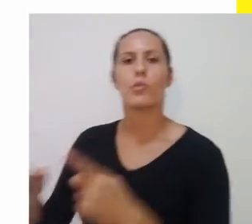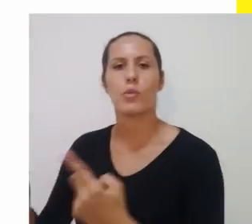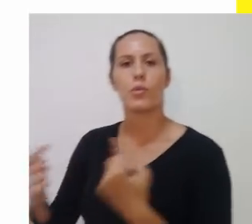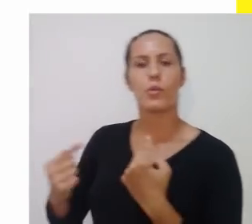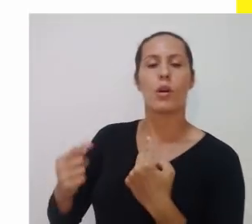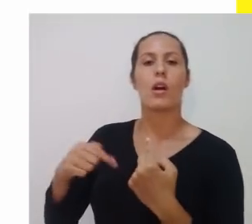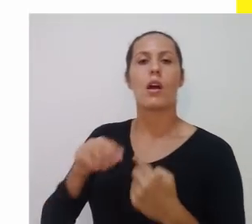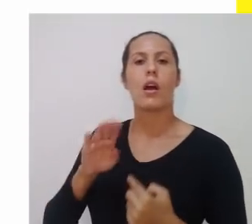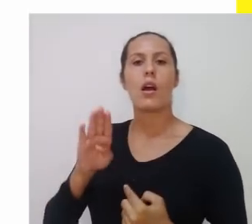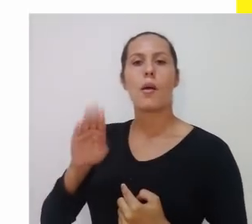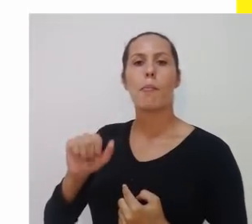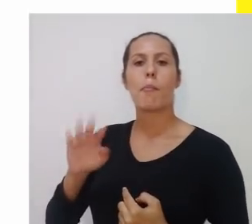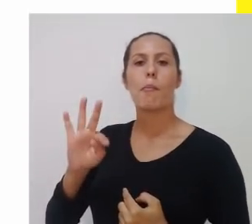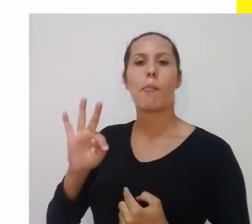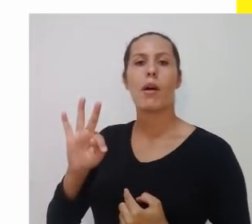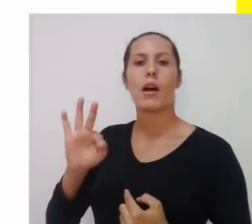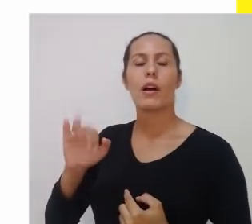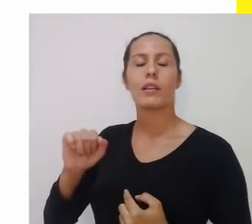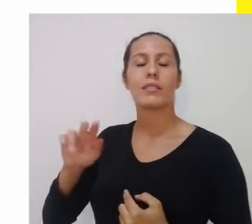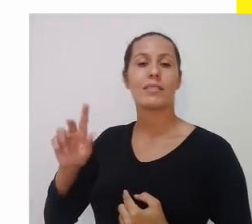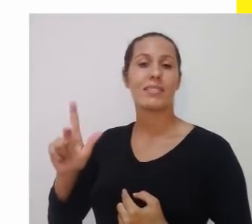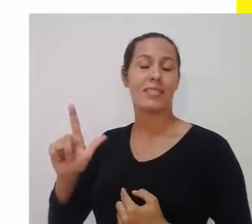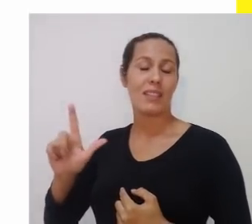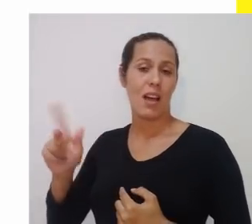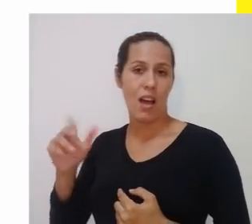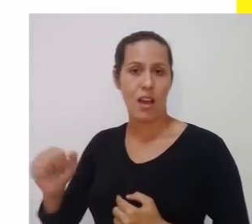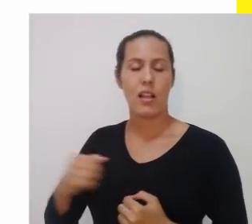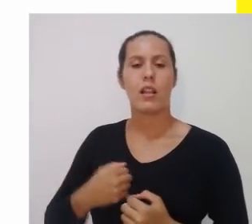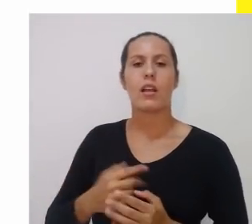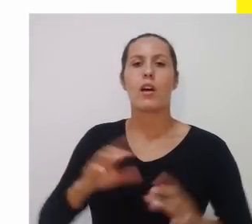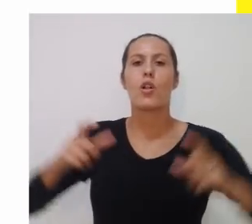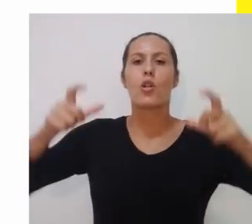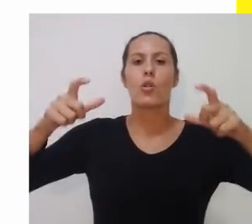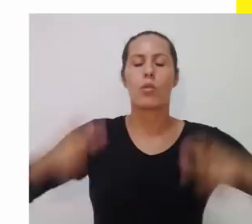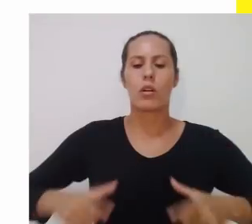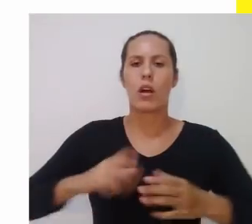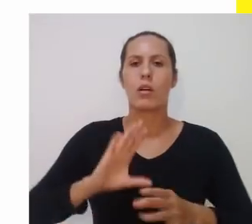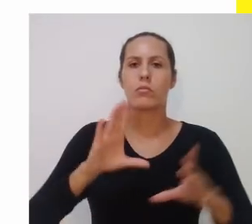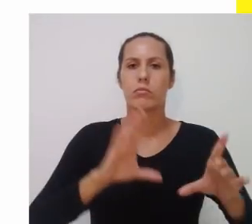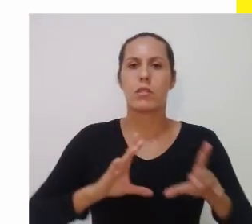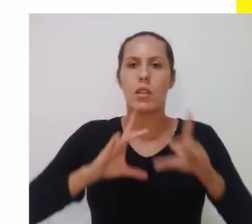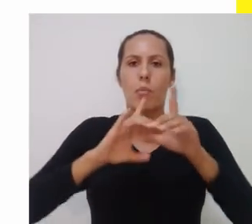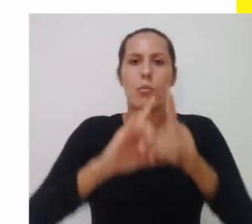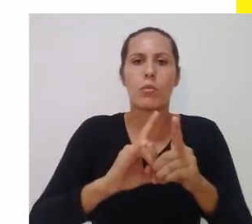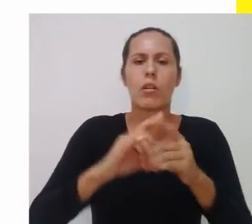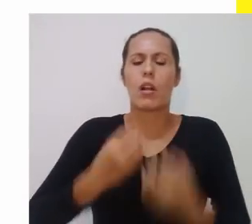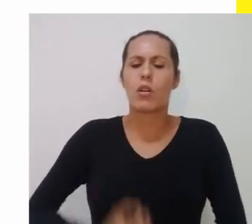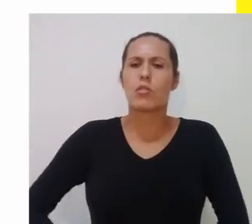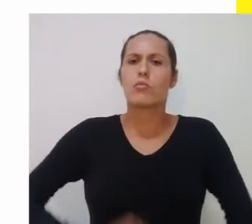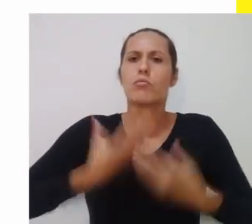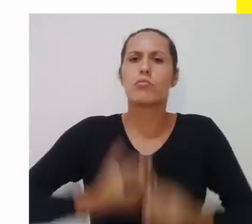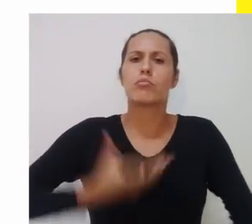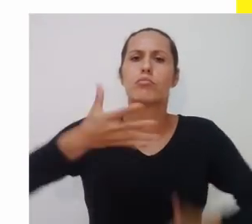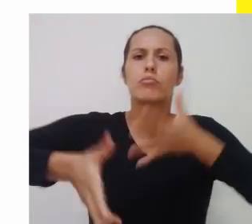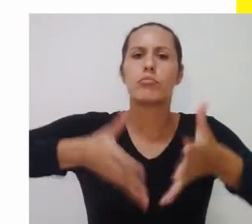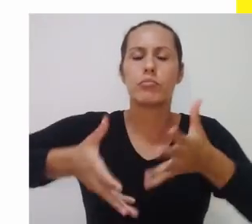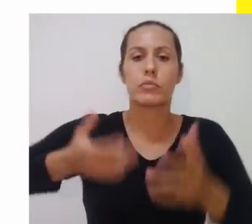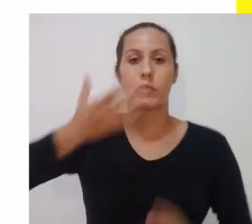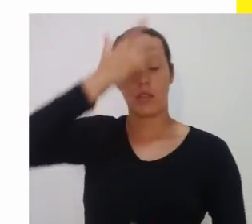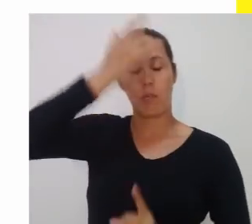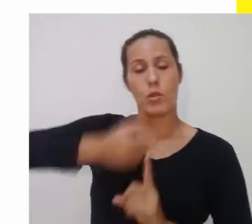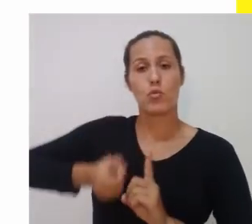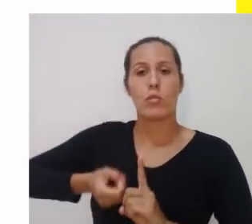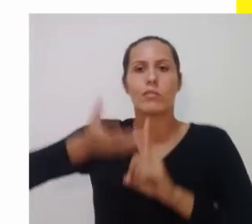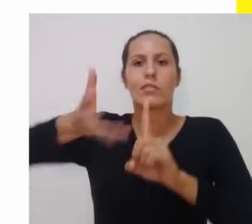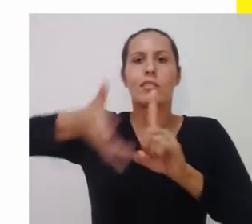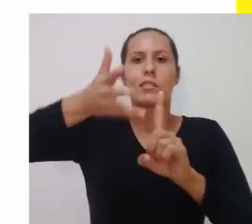poesias que busca provocar espaços democráticos de expressão. Minha gente, uma batalha no sentido